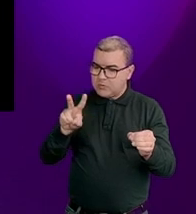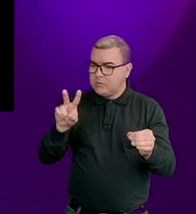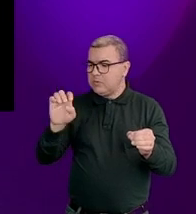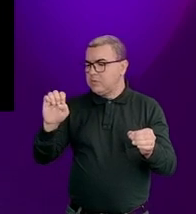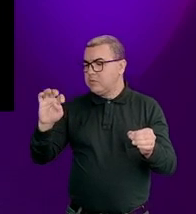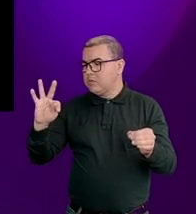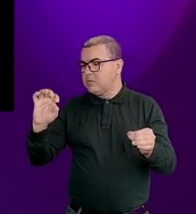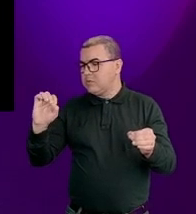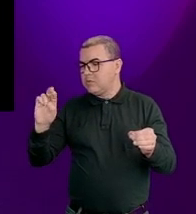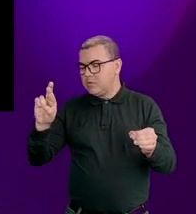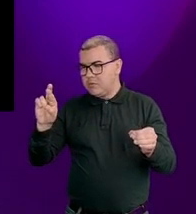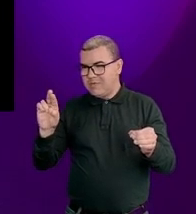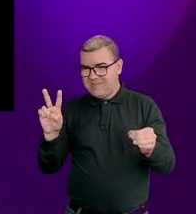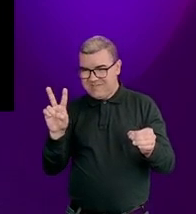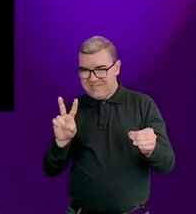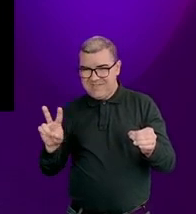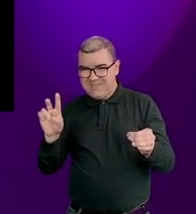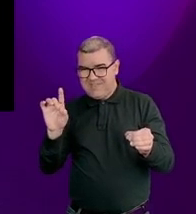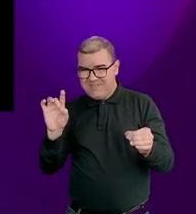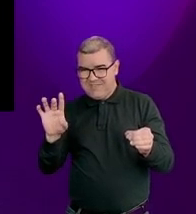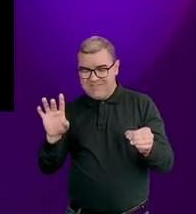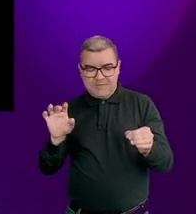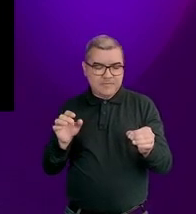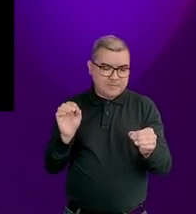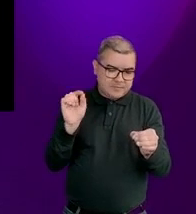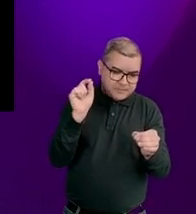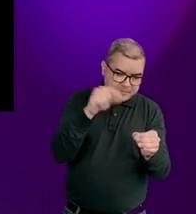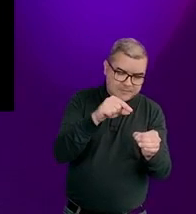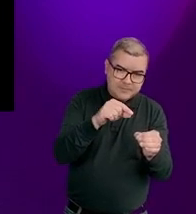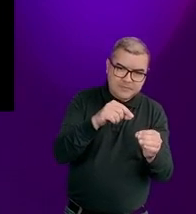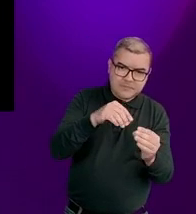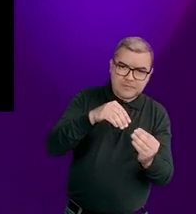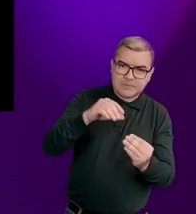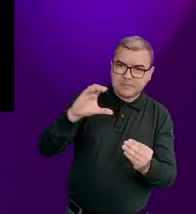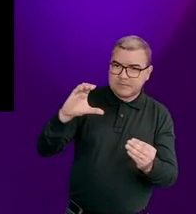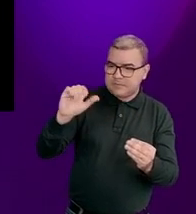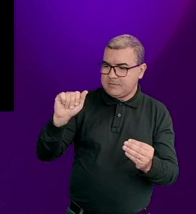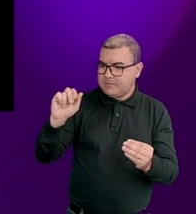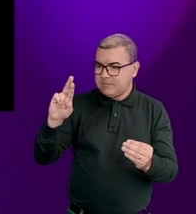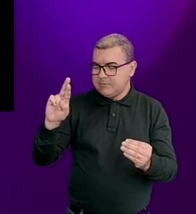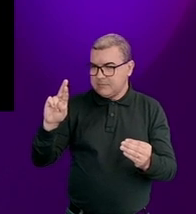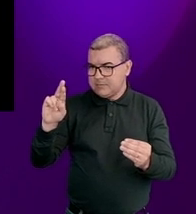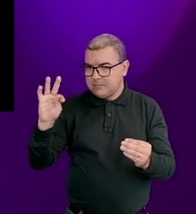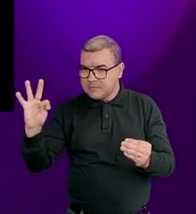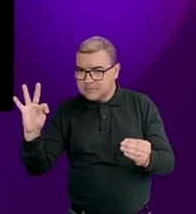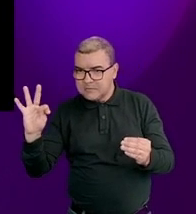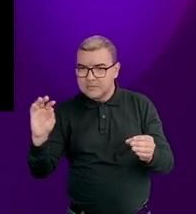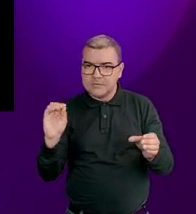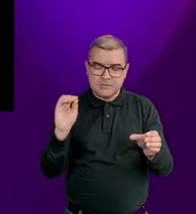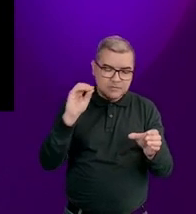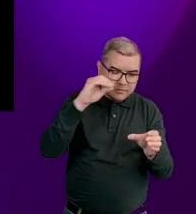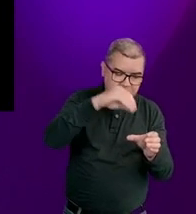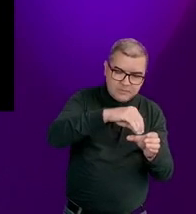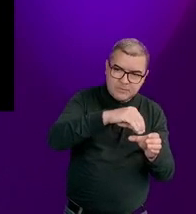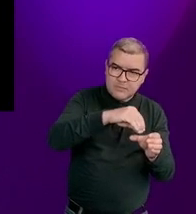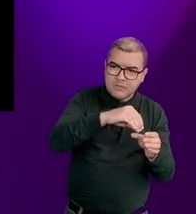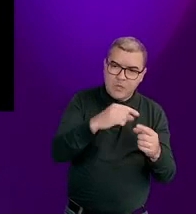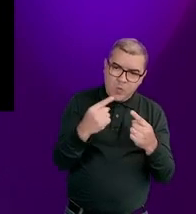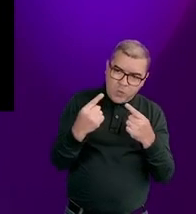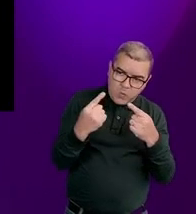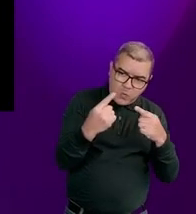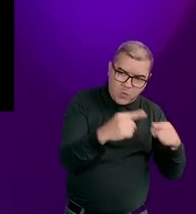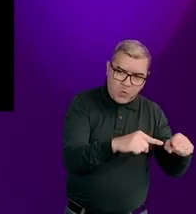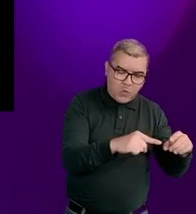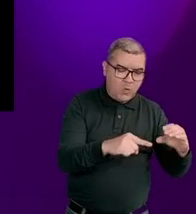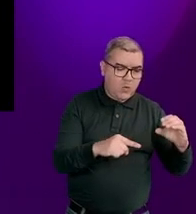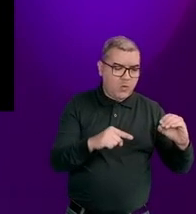lentivírus, e que vai carrear o CAR-T, e esse CAR-T ele vai ser voltado contra